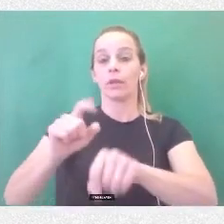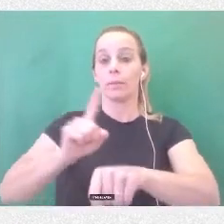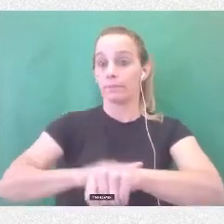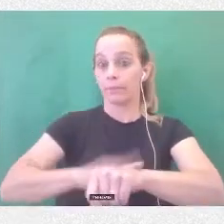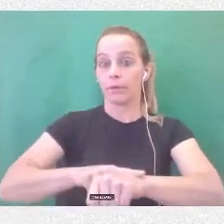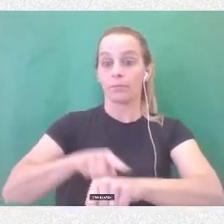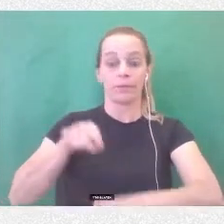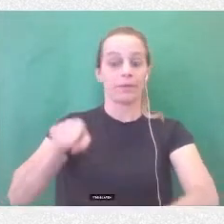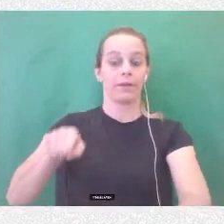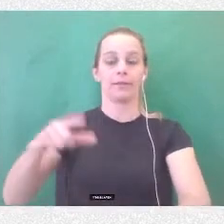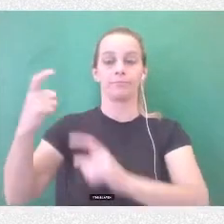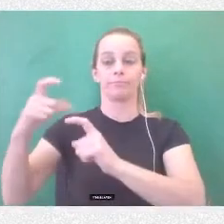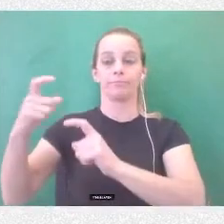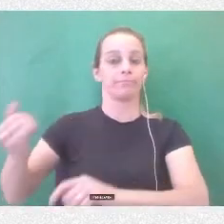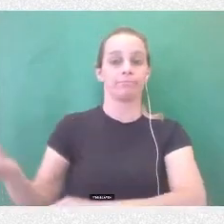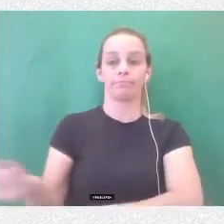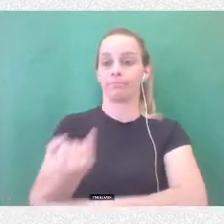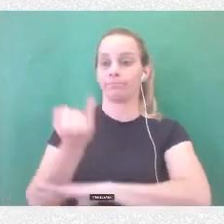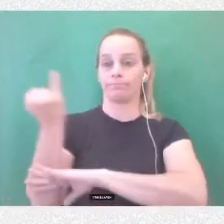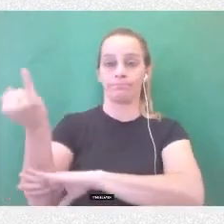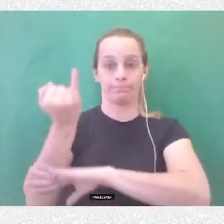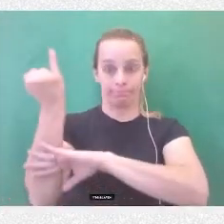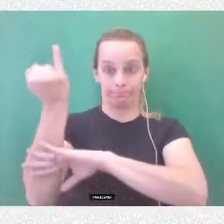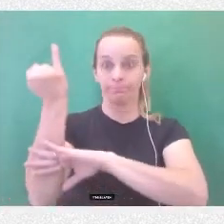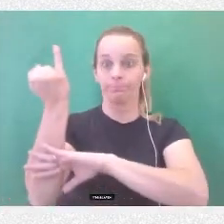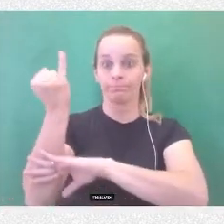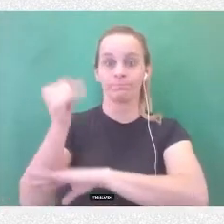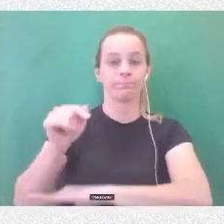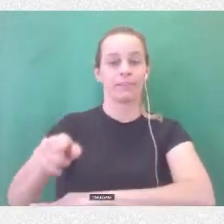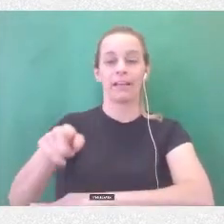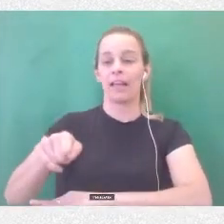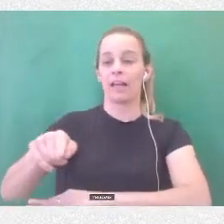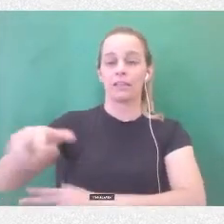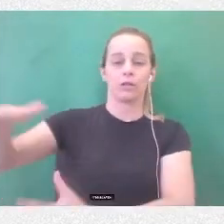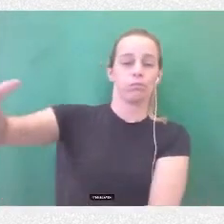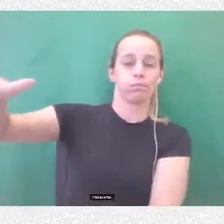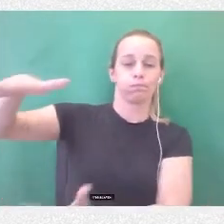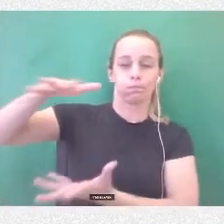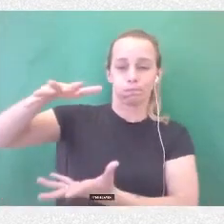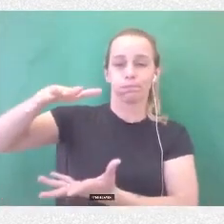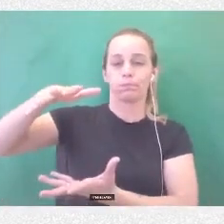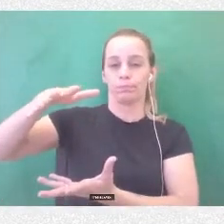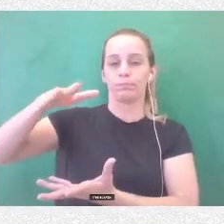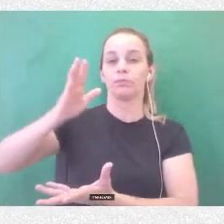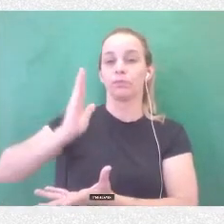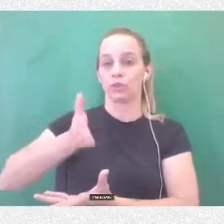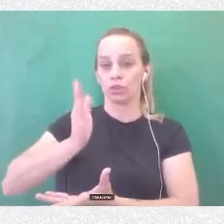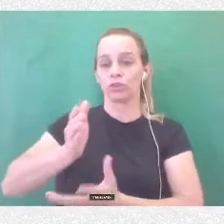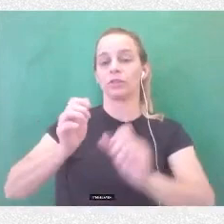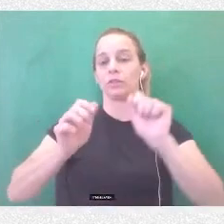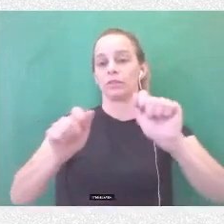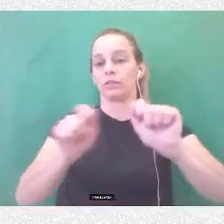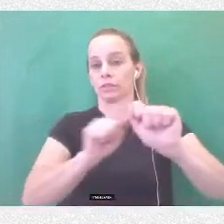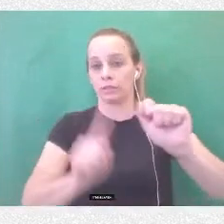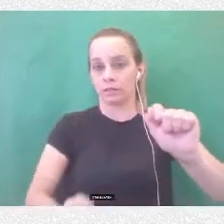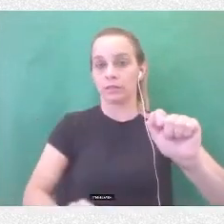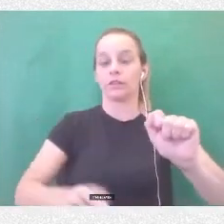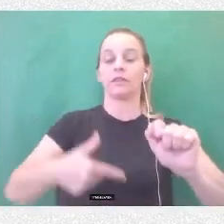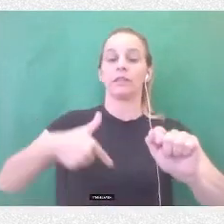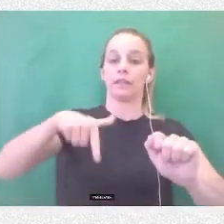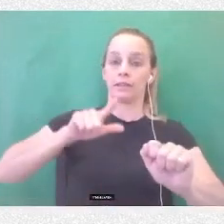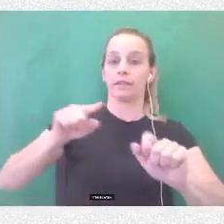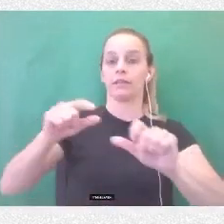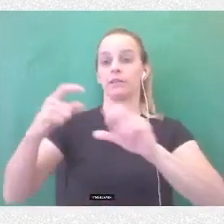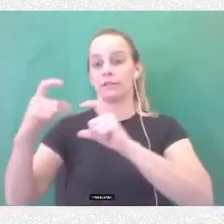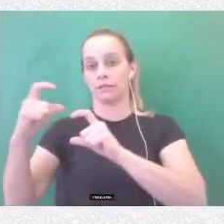foram enviados um número bastante grande de doses de AstraZeneca e de Pfizer, mesmo antes de nós termos a